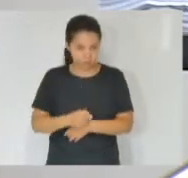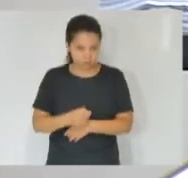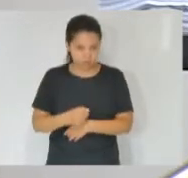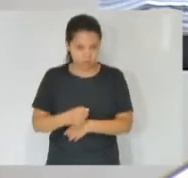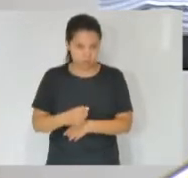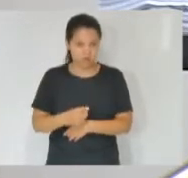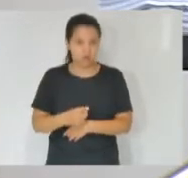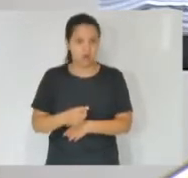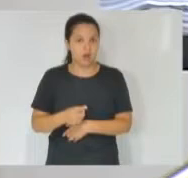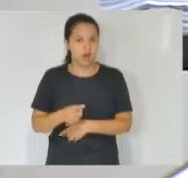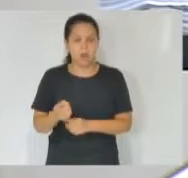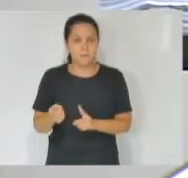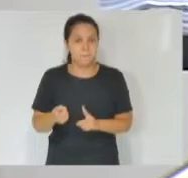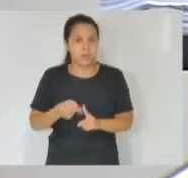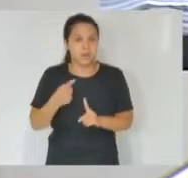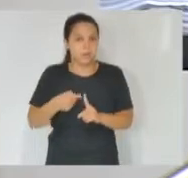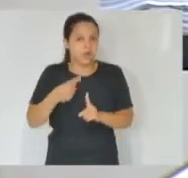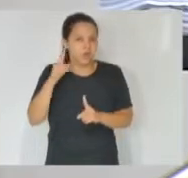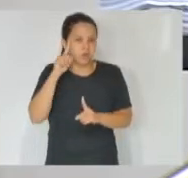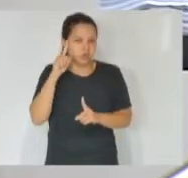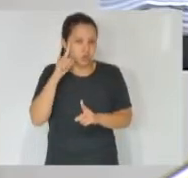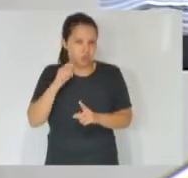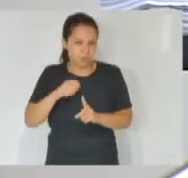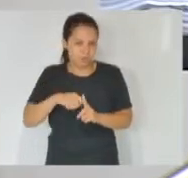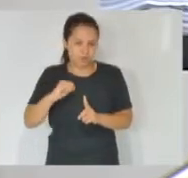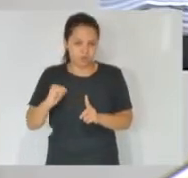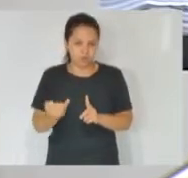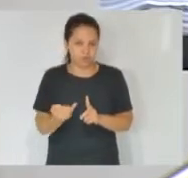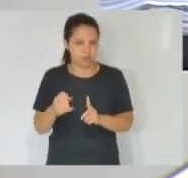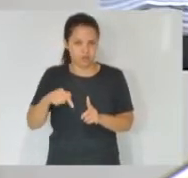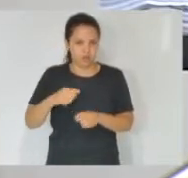seria feito nos primeiros dias do mês de janeiro desse ano.